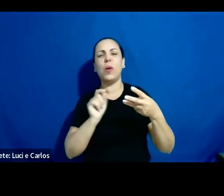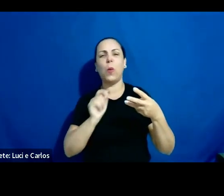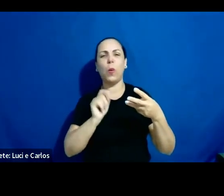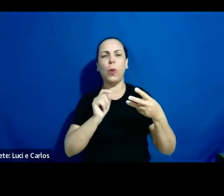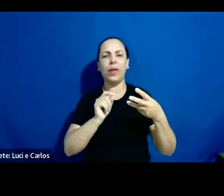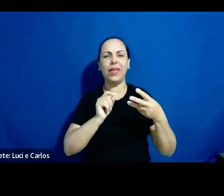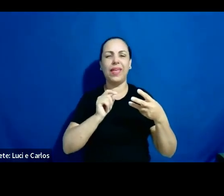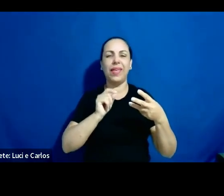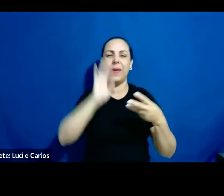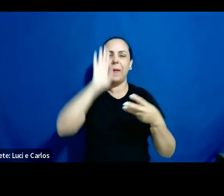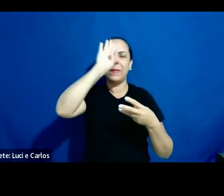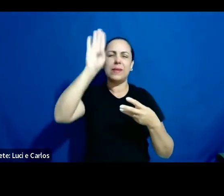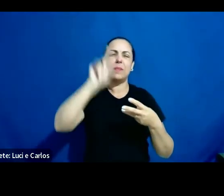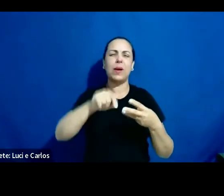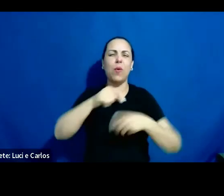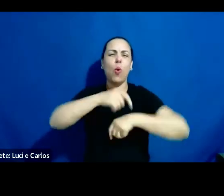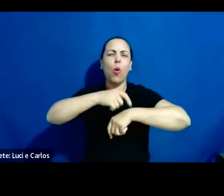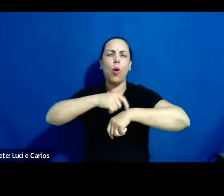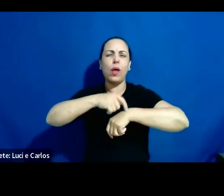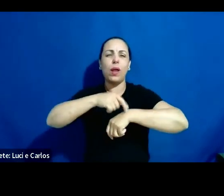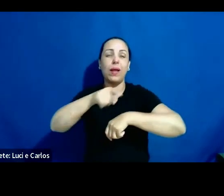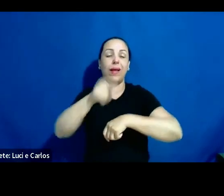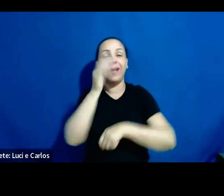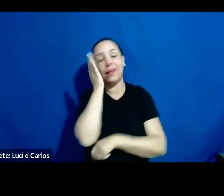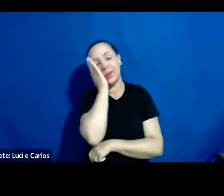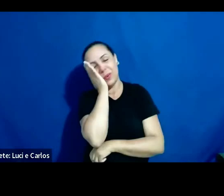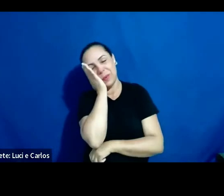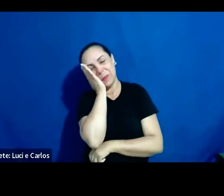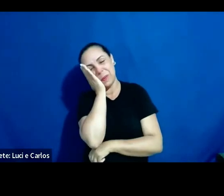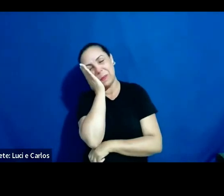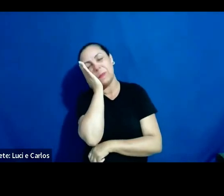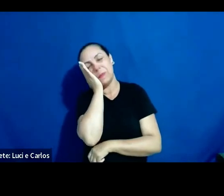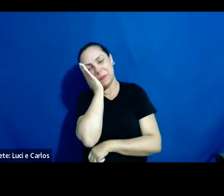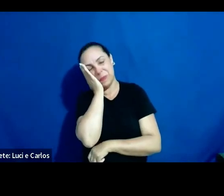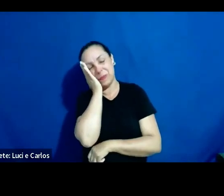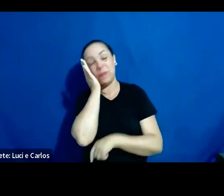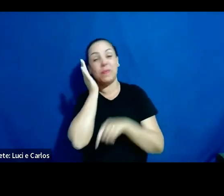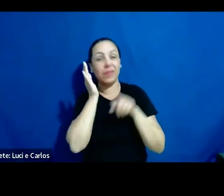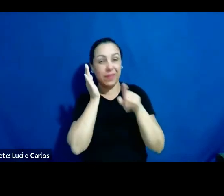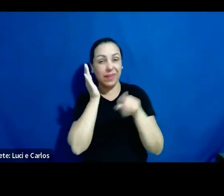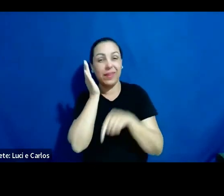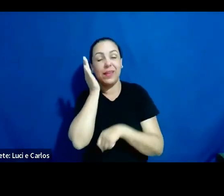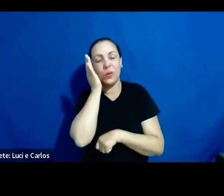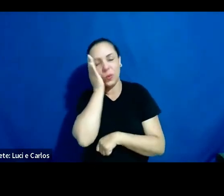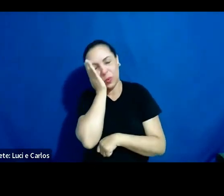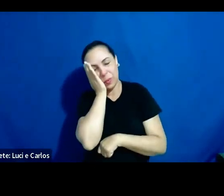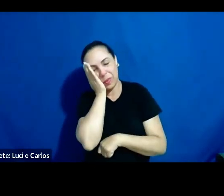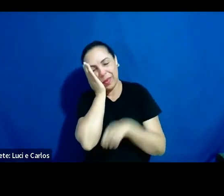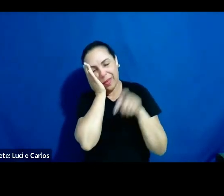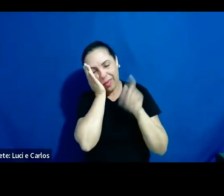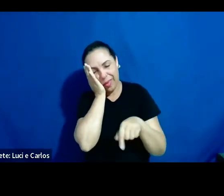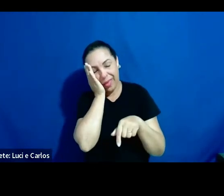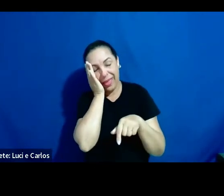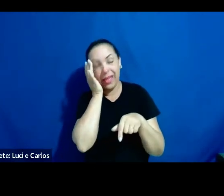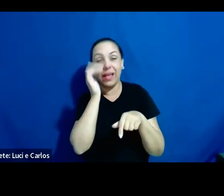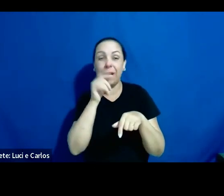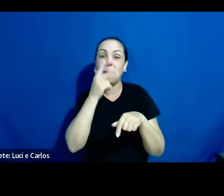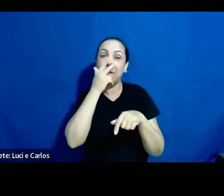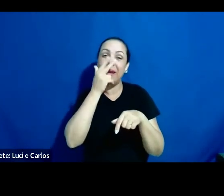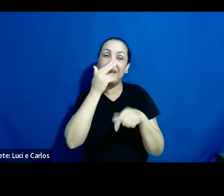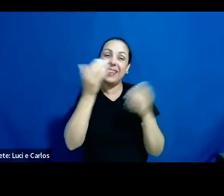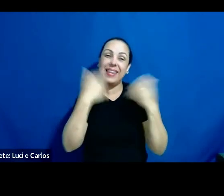eu dormimos. Quando eu estou dormindo, eu não estou dormindo, gente. Eu estou em